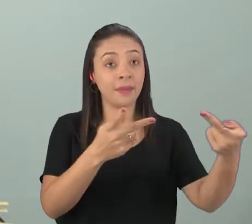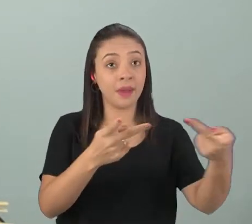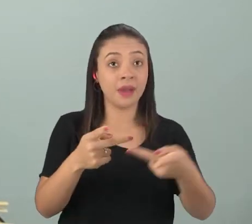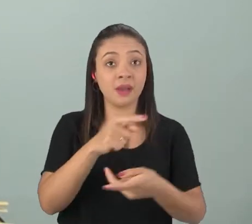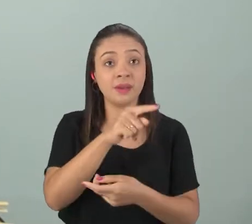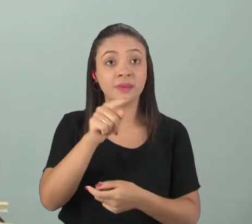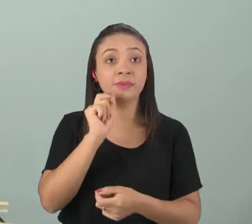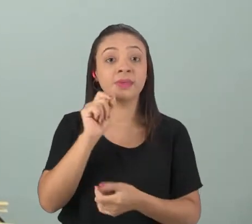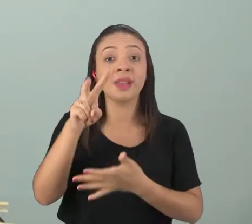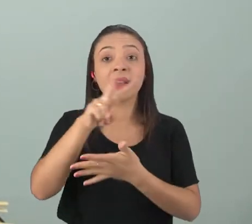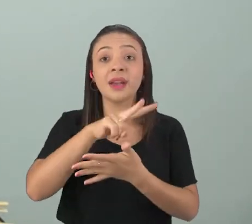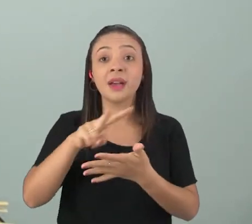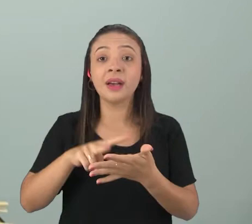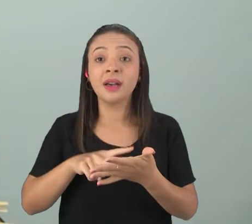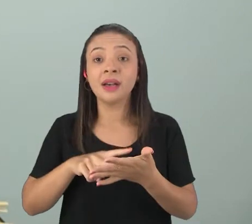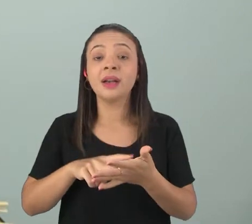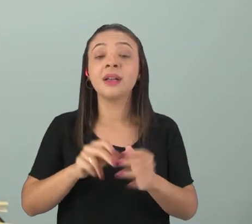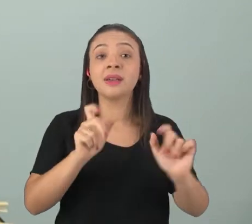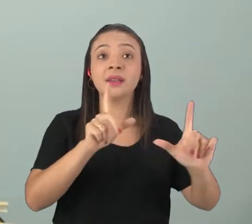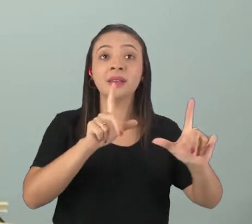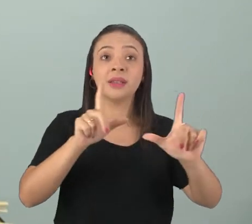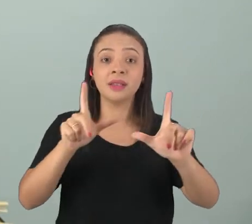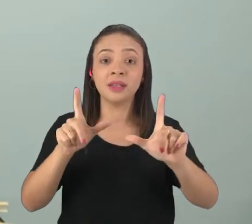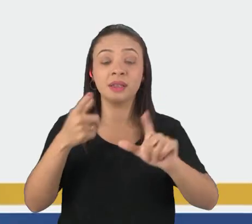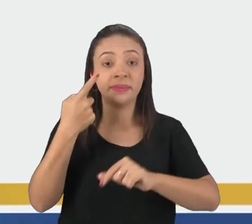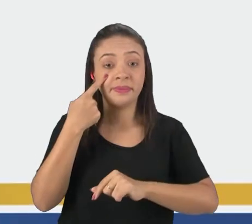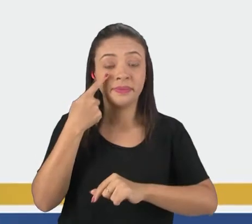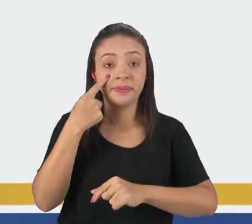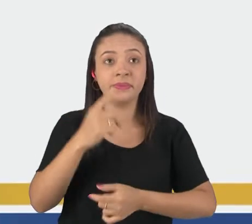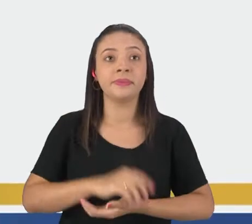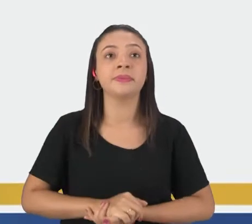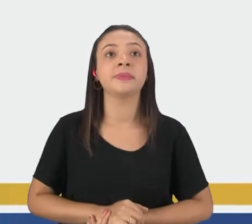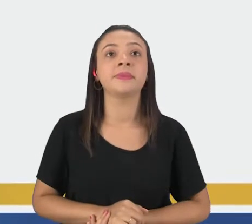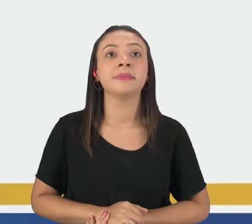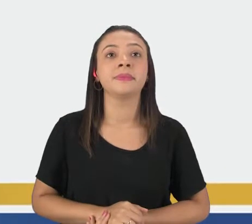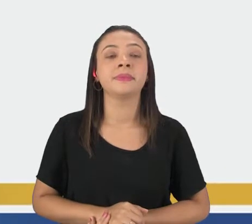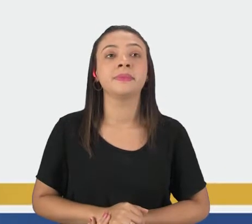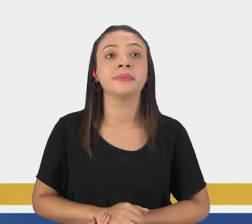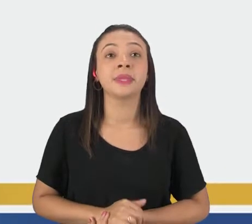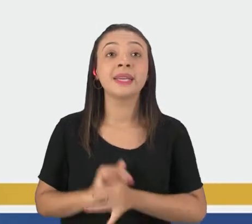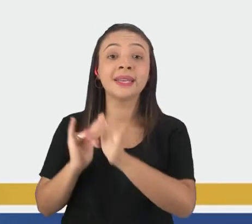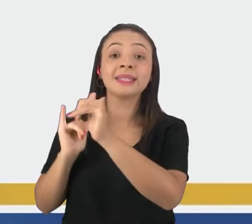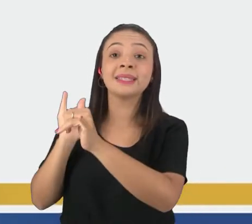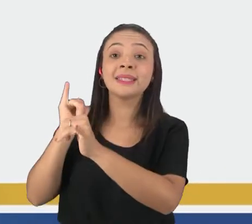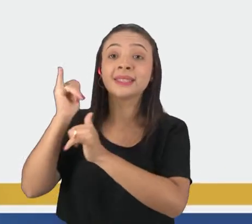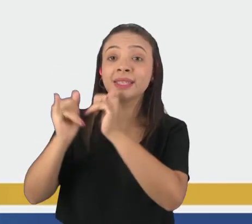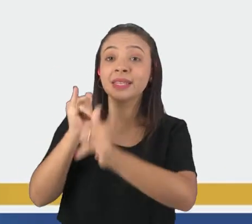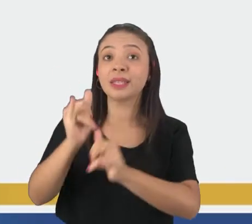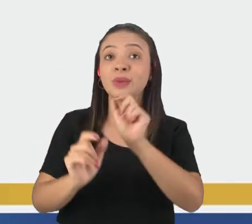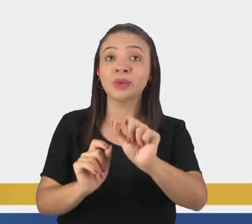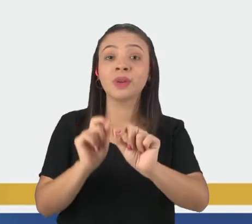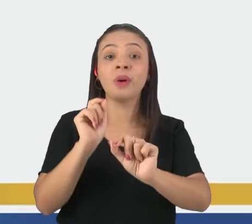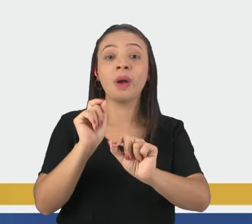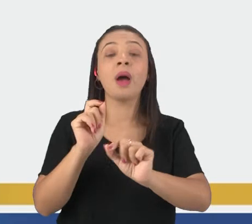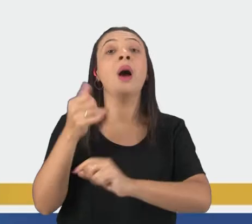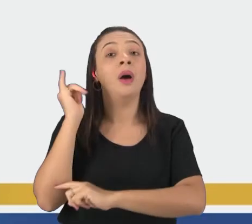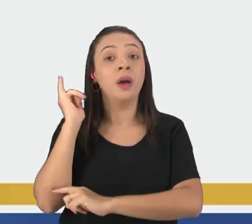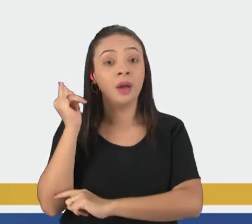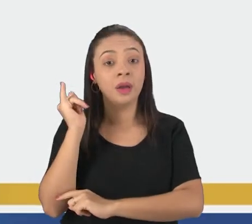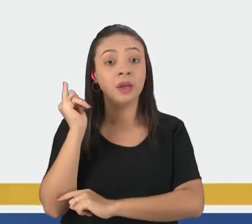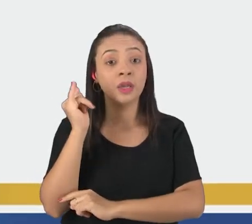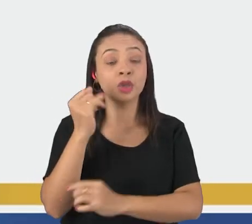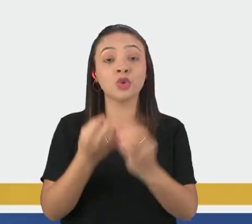convidar a ler um pouco comigo aí no slide. Vê comigo aí na telinha. As lendas, elas são narrativas de